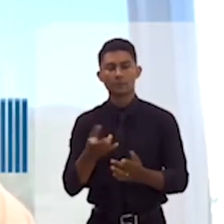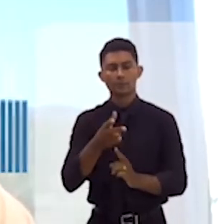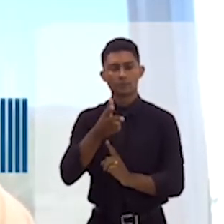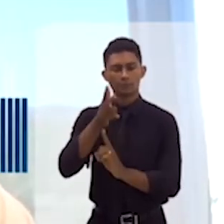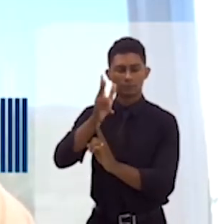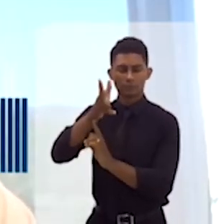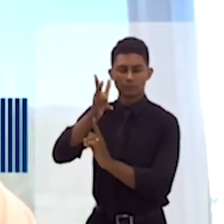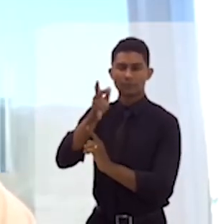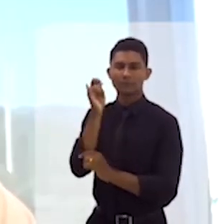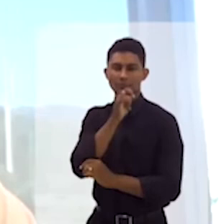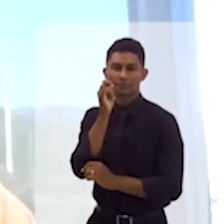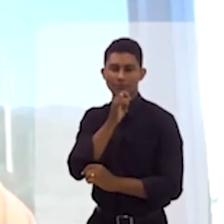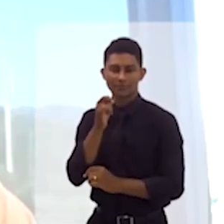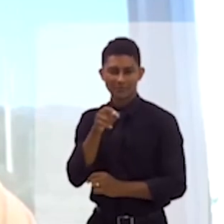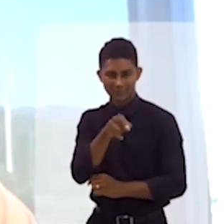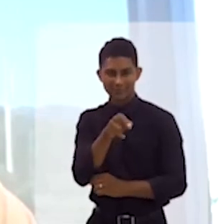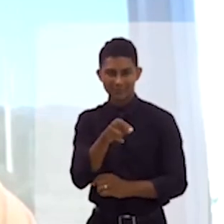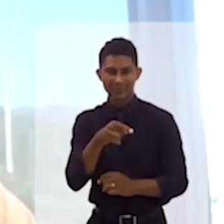offshore,